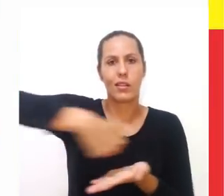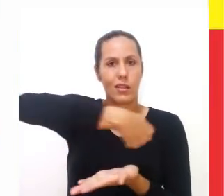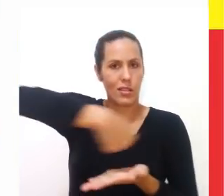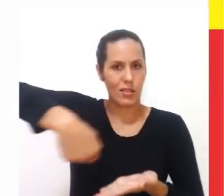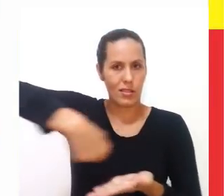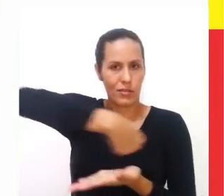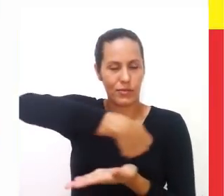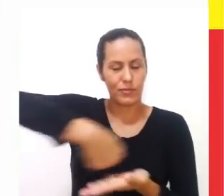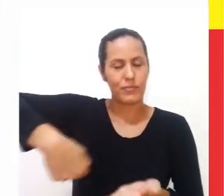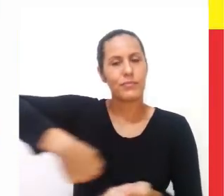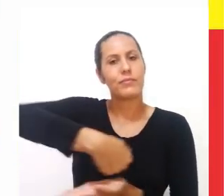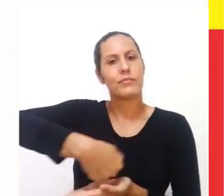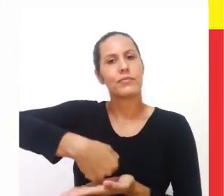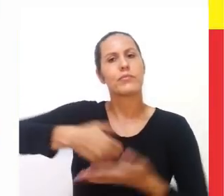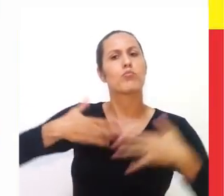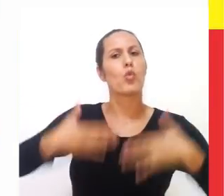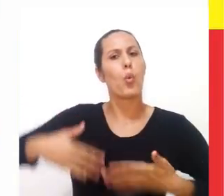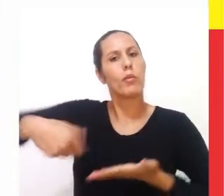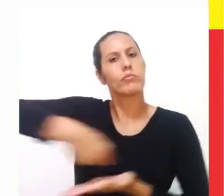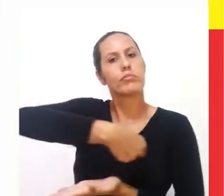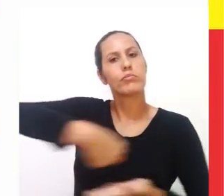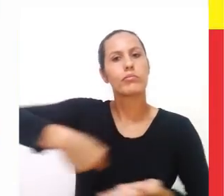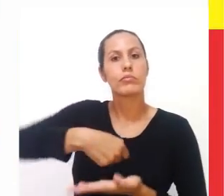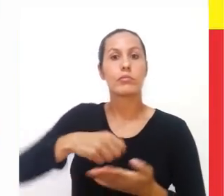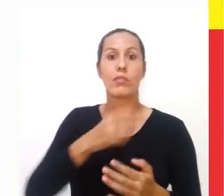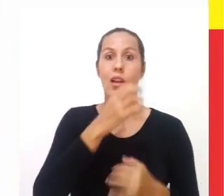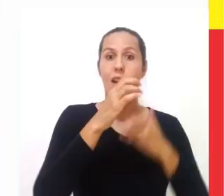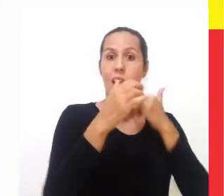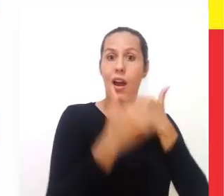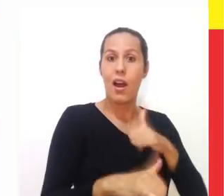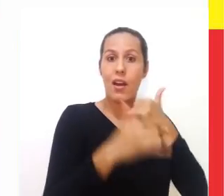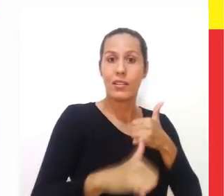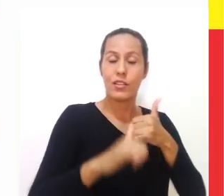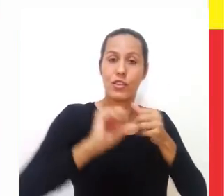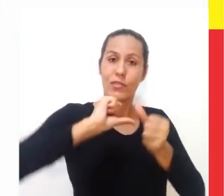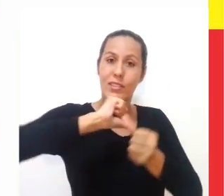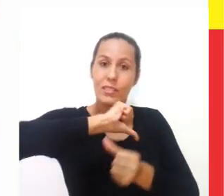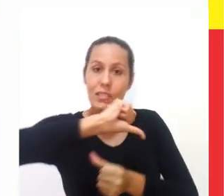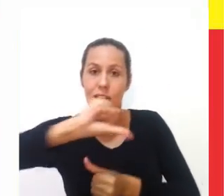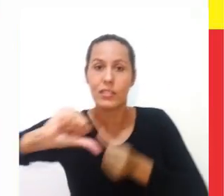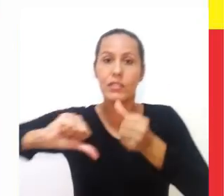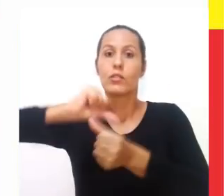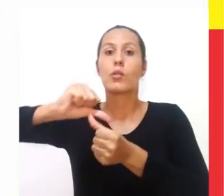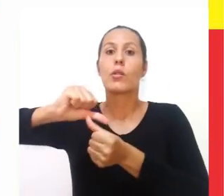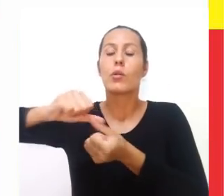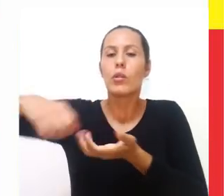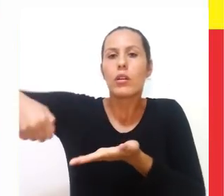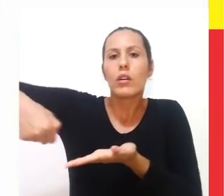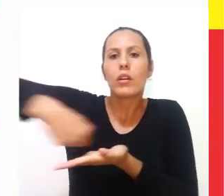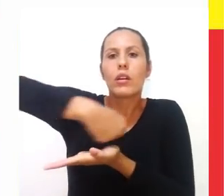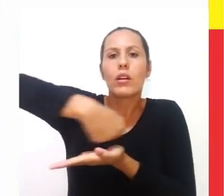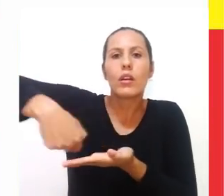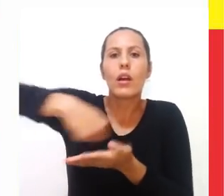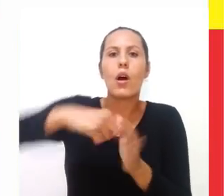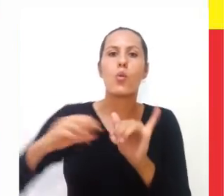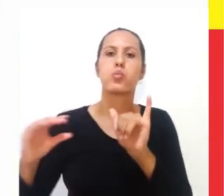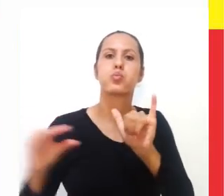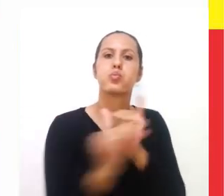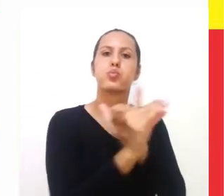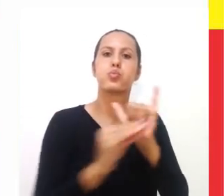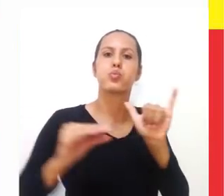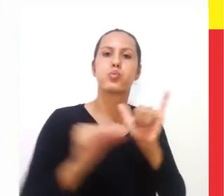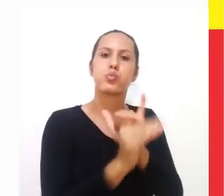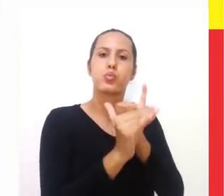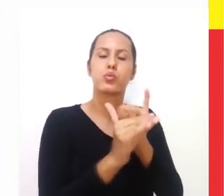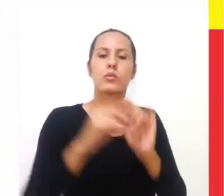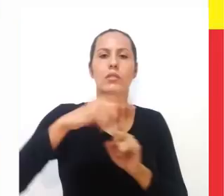passar roupas, a energia vai se transformar agora em energia térmica, energia fonte de calor. O ferro